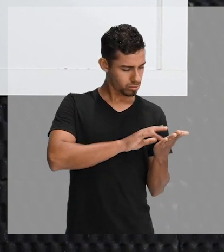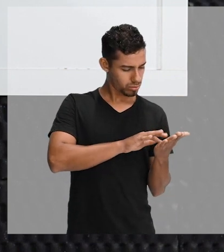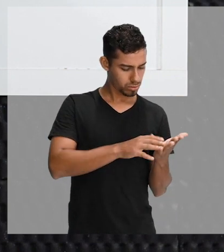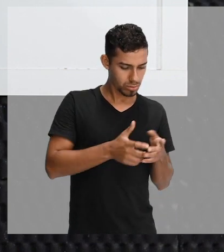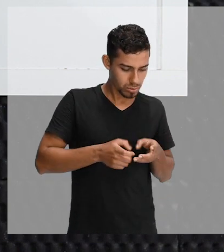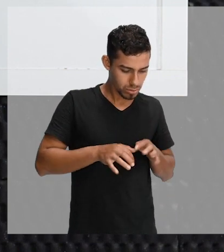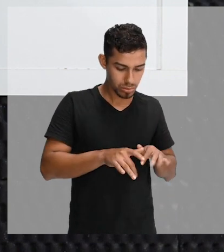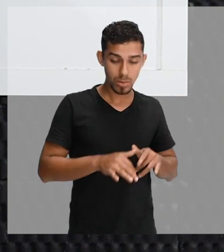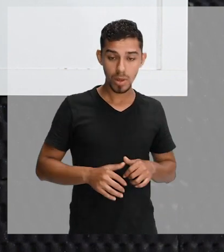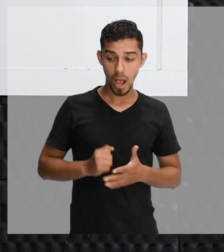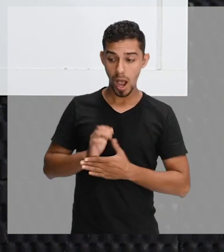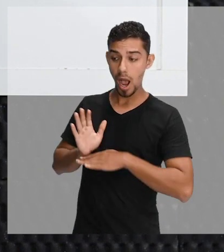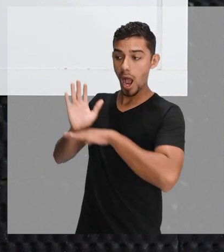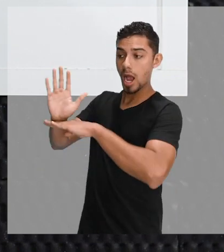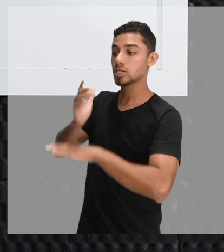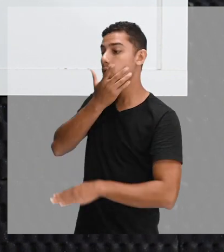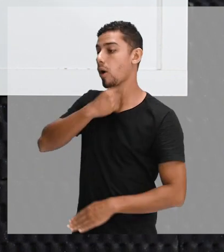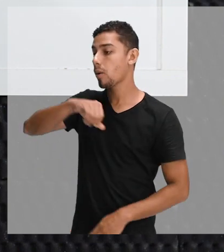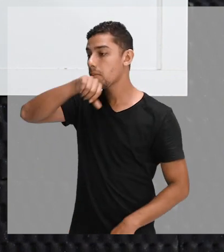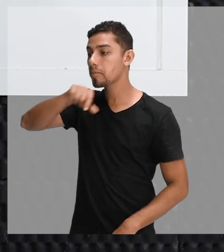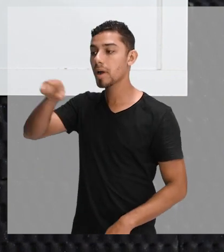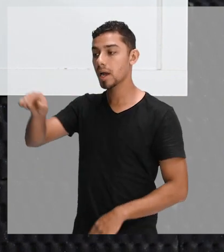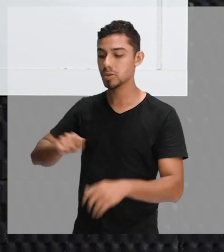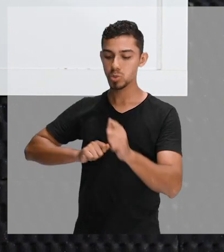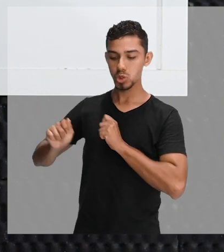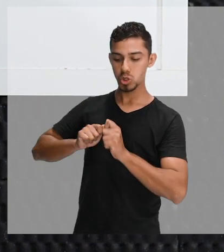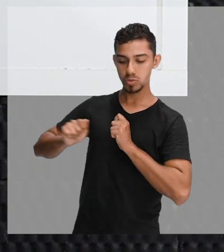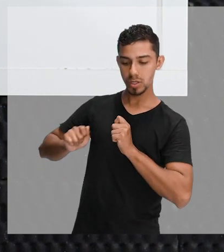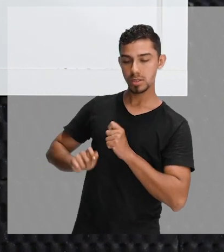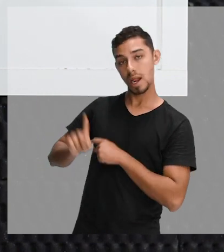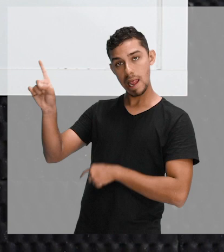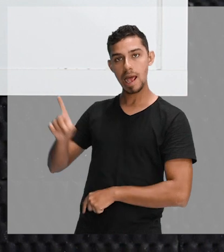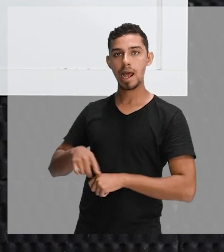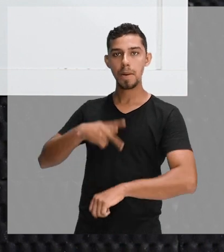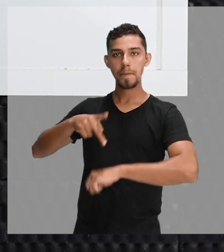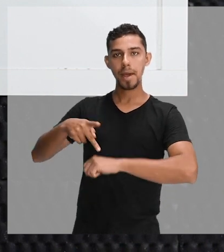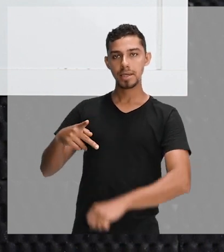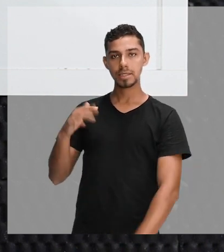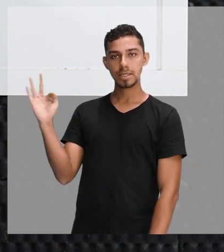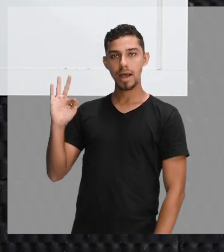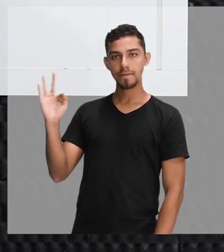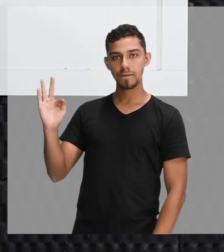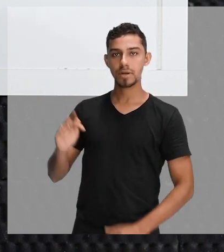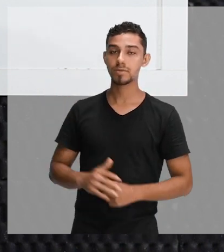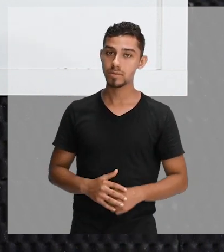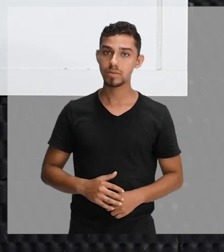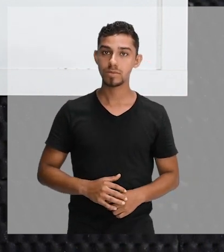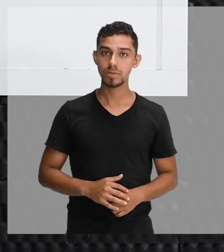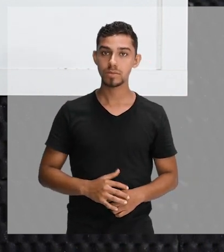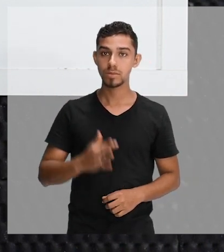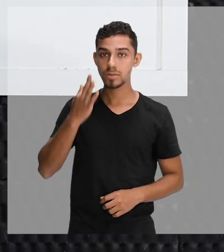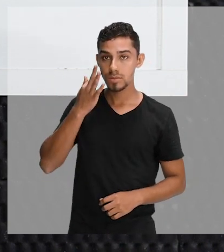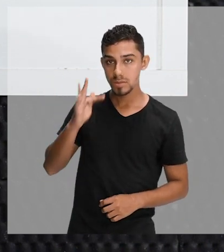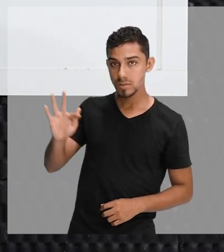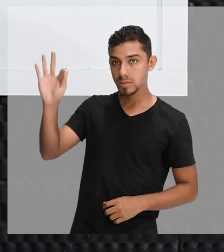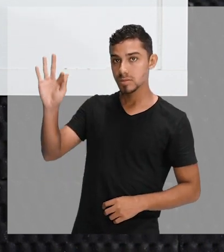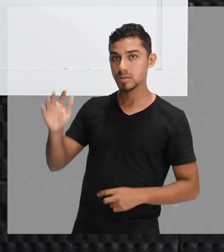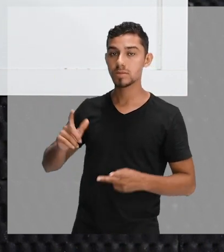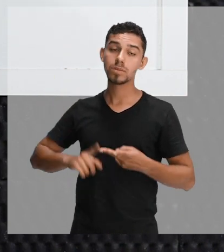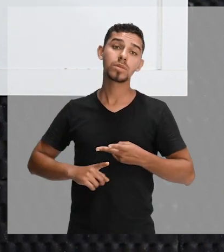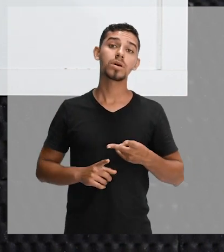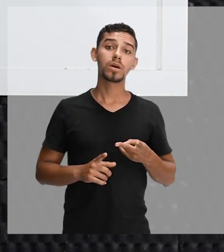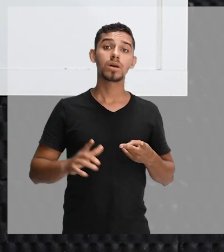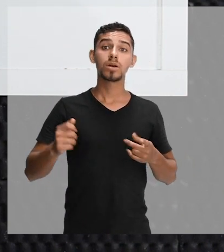o pai na administração dos negócios na França. Certo? Você tem Leibniz, que ajudou